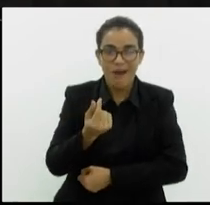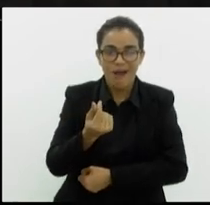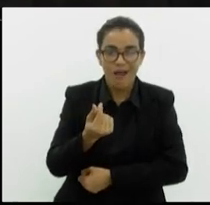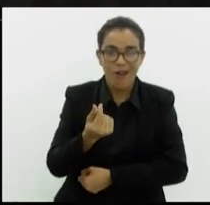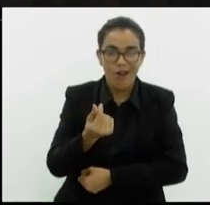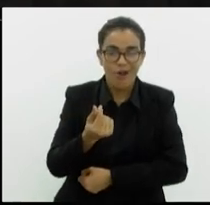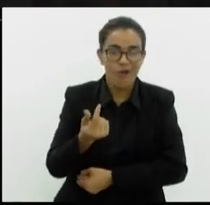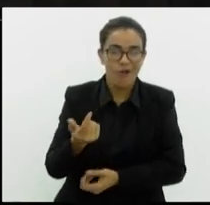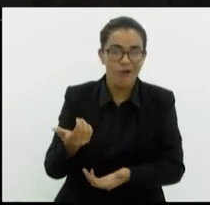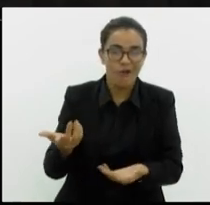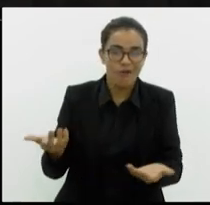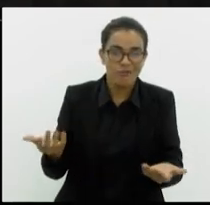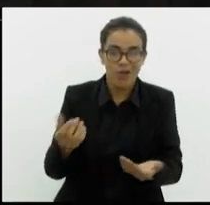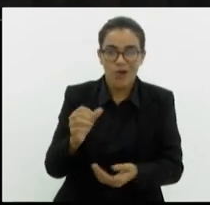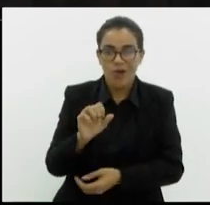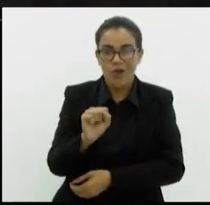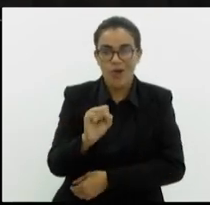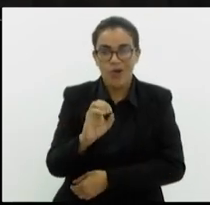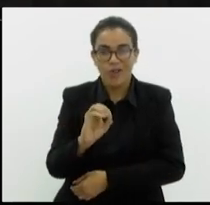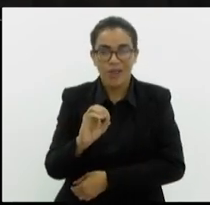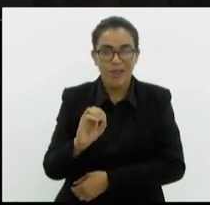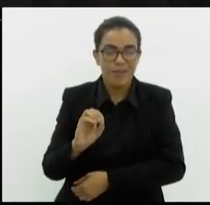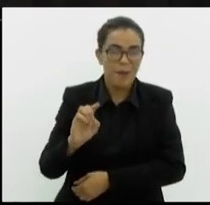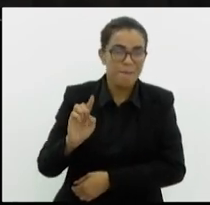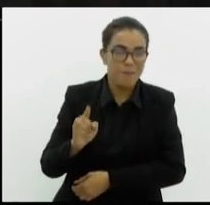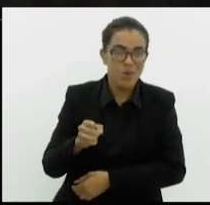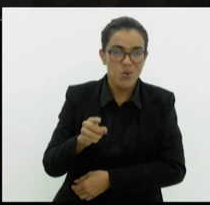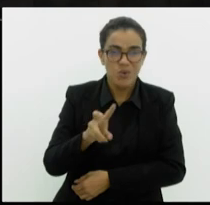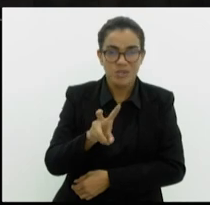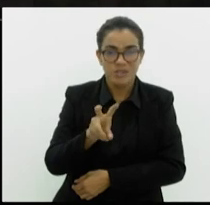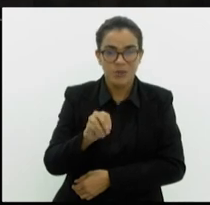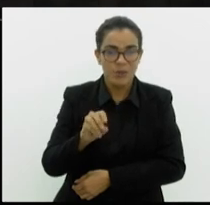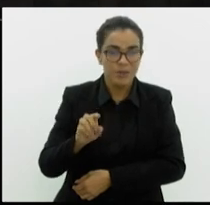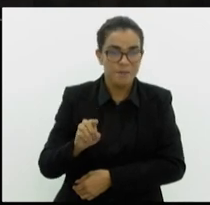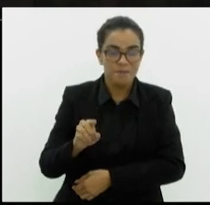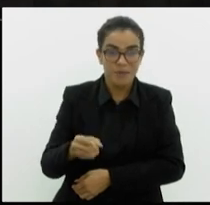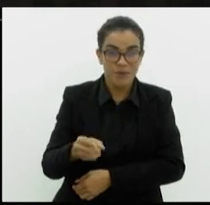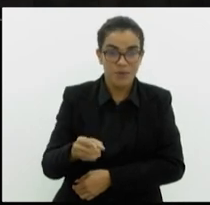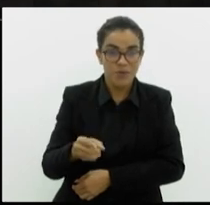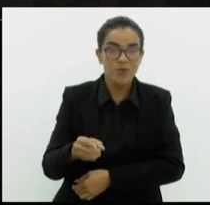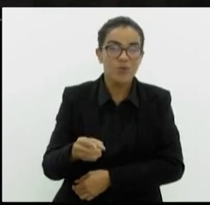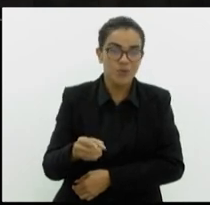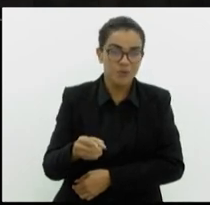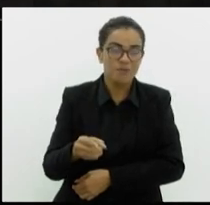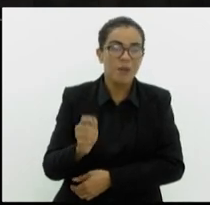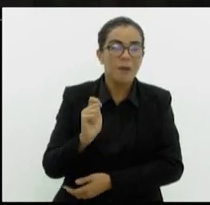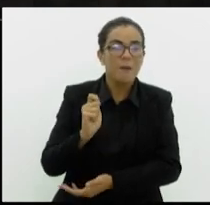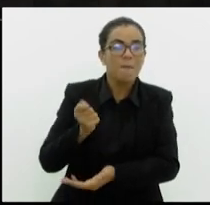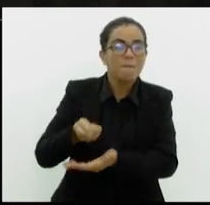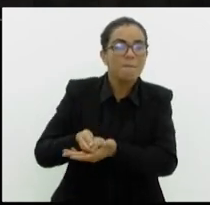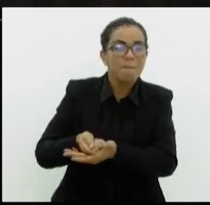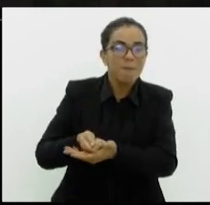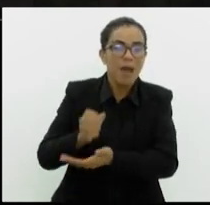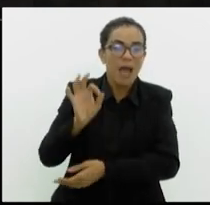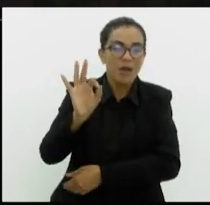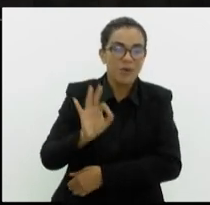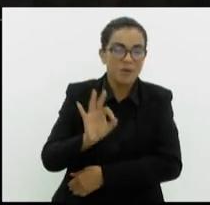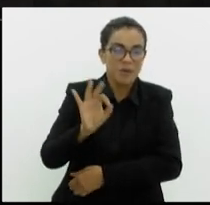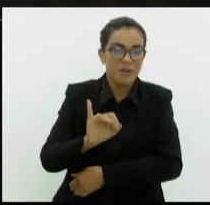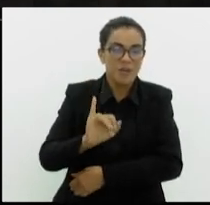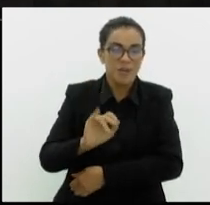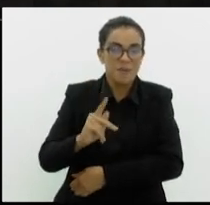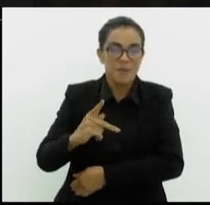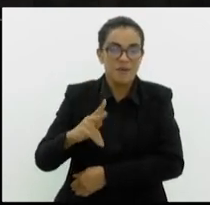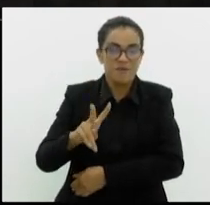zero quilômetro, 80 mil, ou usado, 50 mil, ele paga lá a sua alíquota de IPVA de